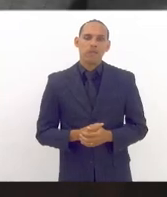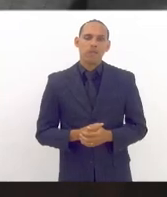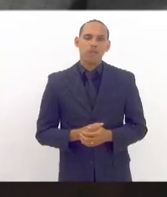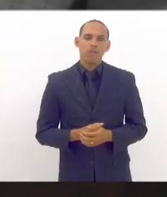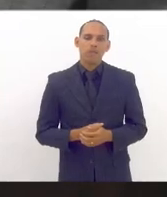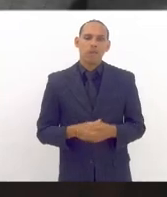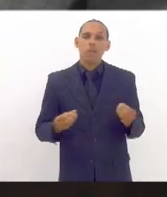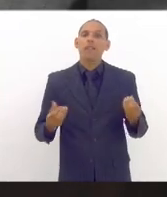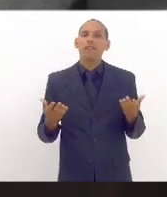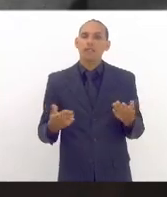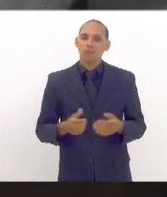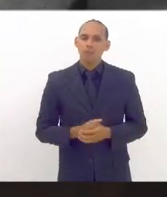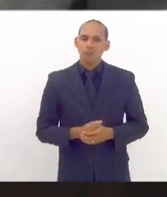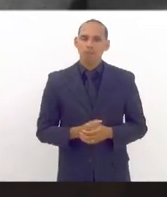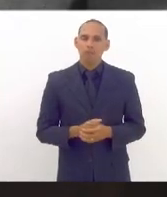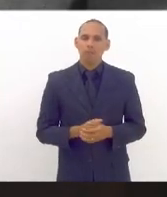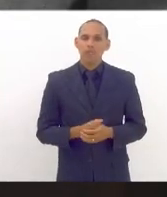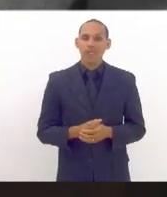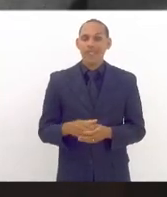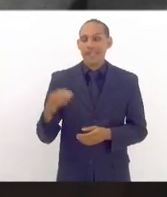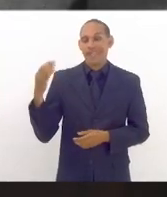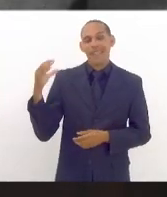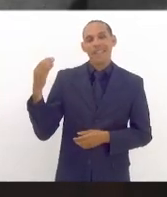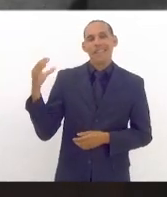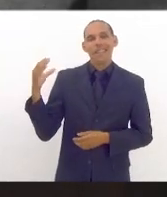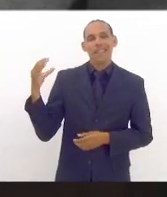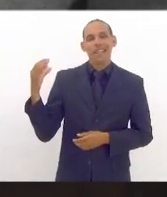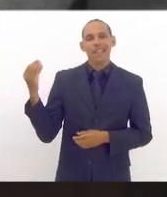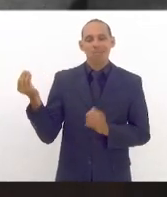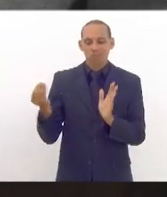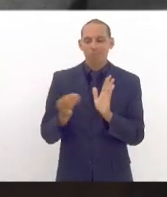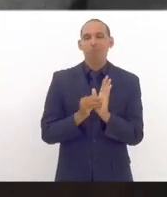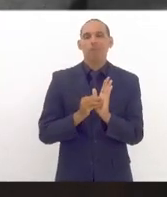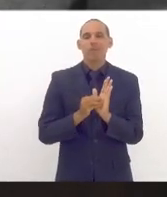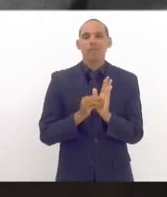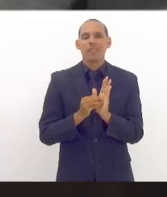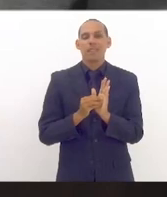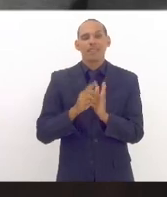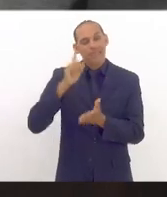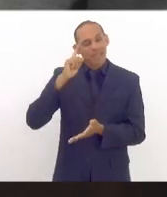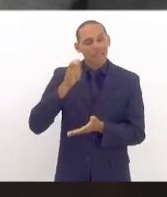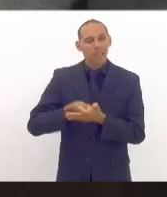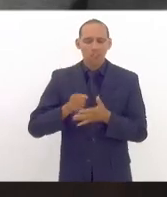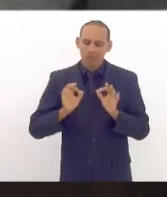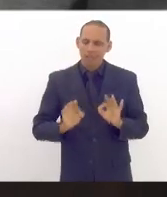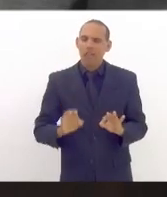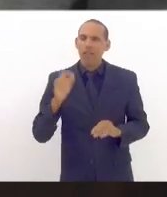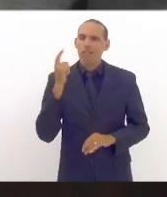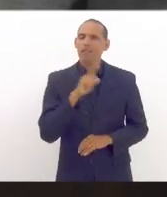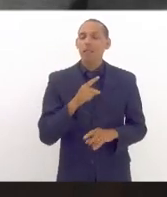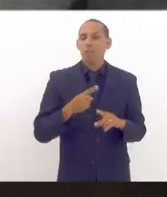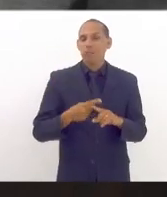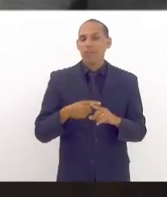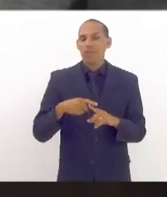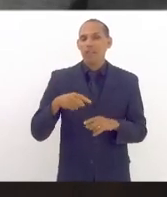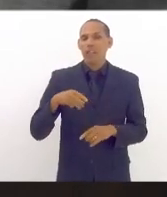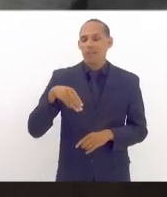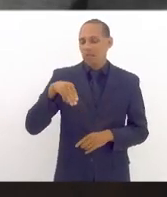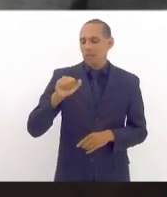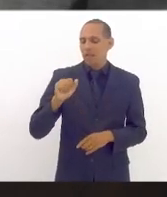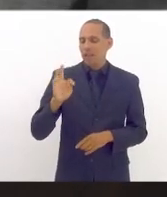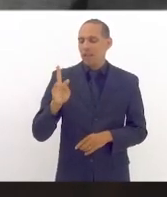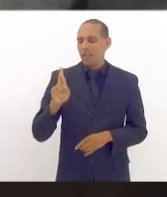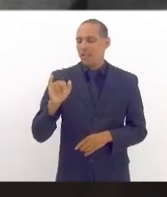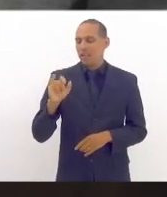pouco de ciência para que se tome decisões corretas porque a matriz é um